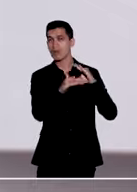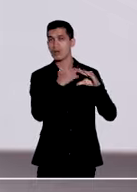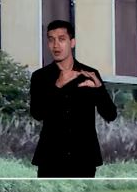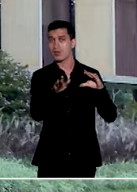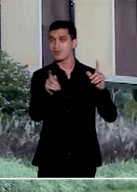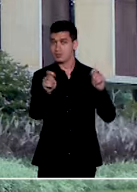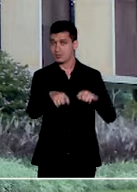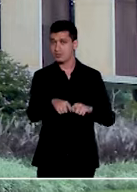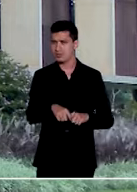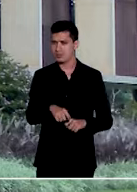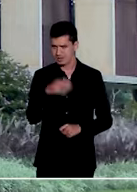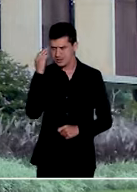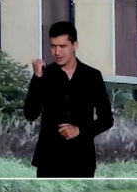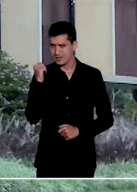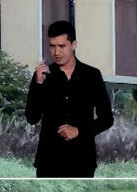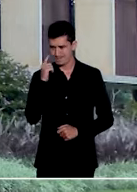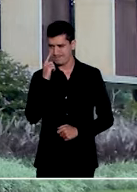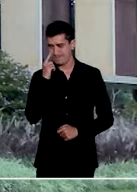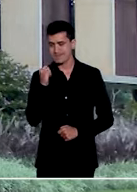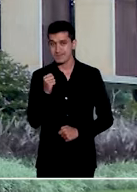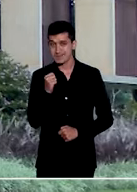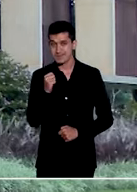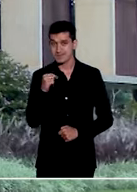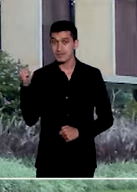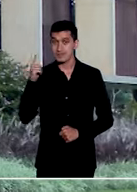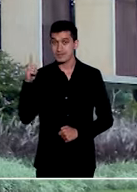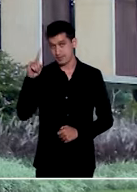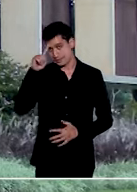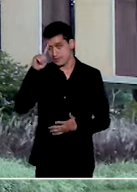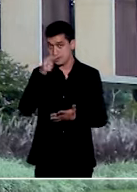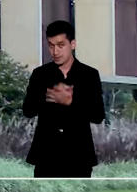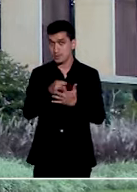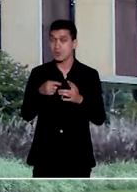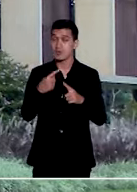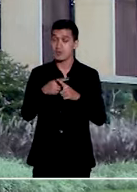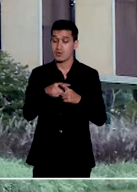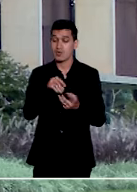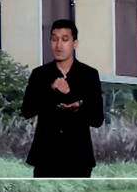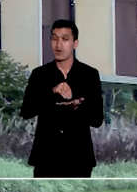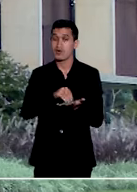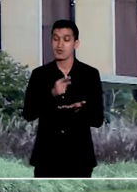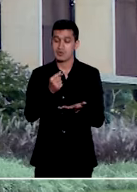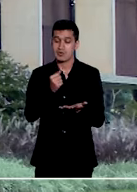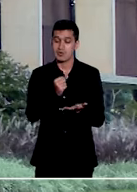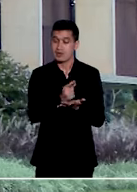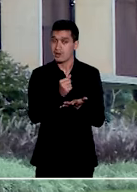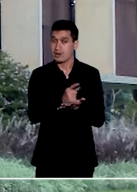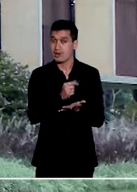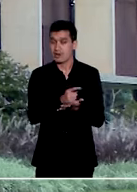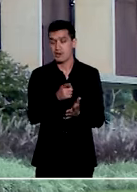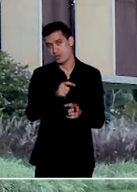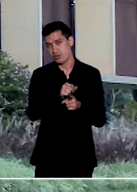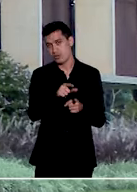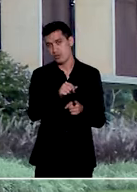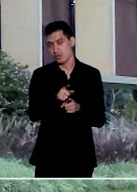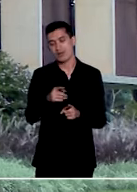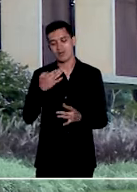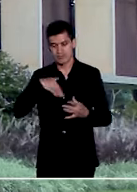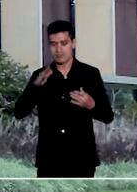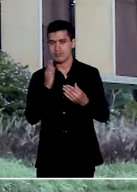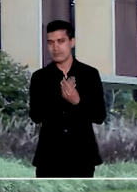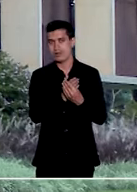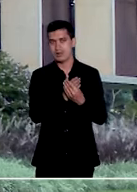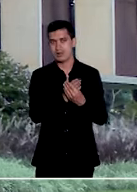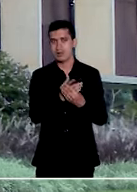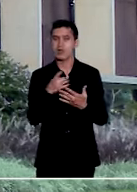conferir na origem do caso foi ajuizar da execução por suposta falta de pagamento de aluguéis a locatária opôs embargos de